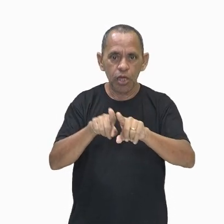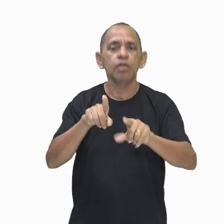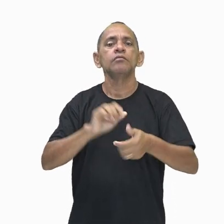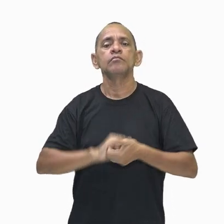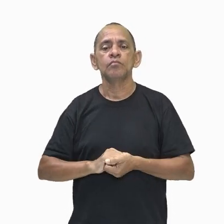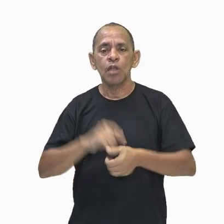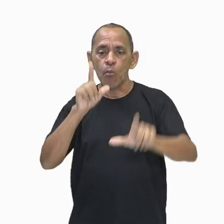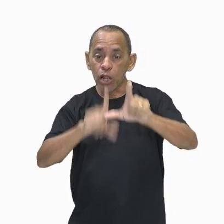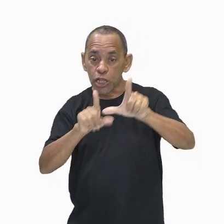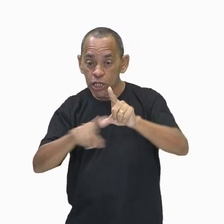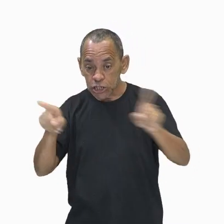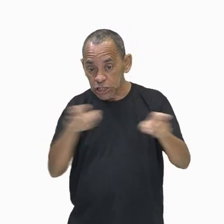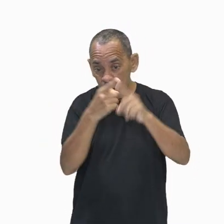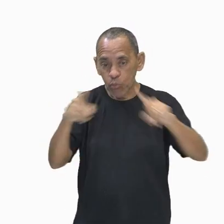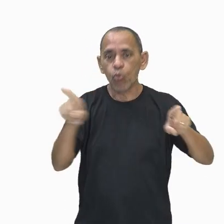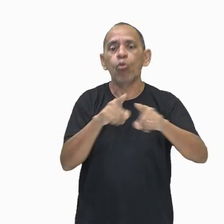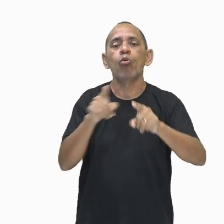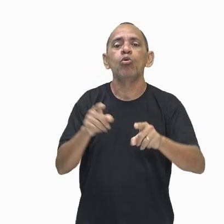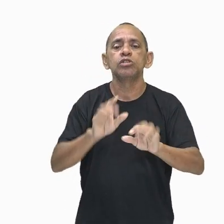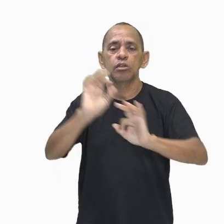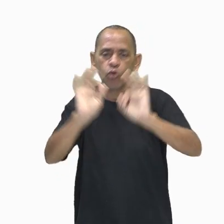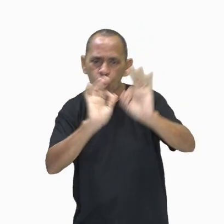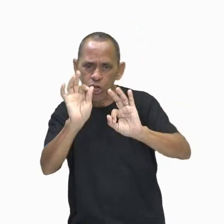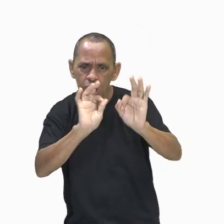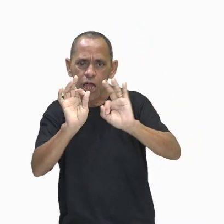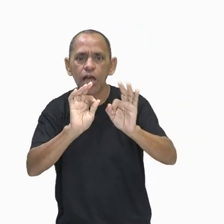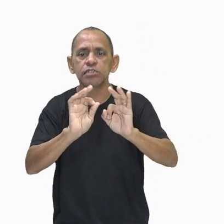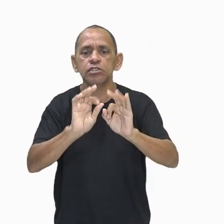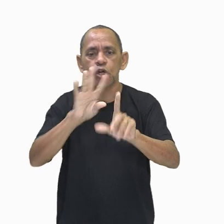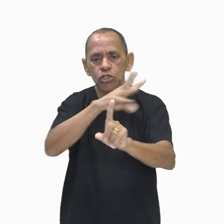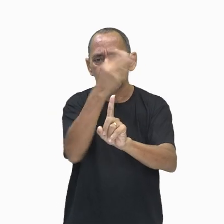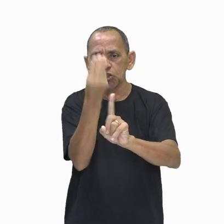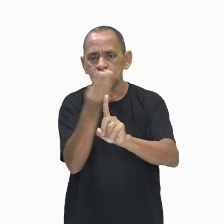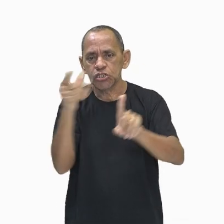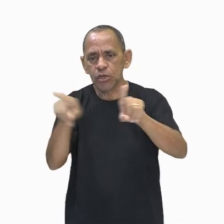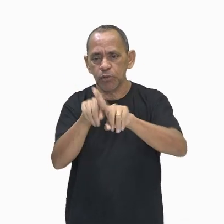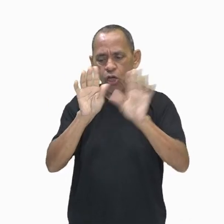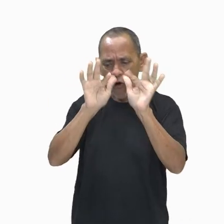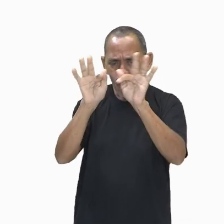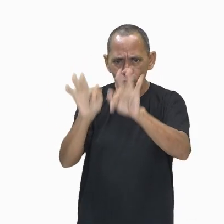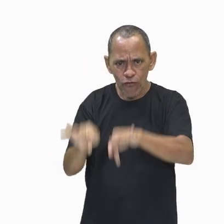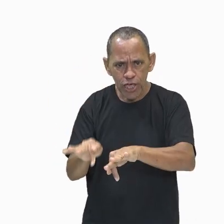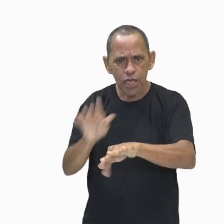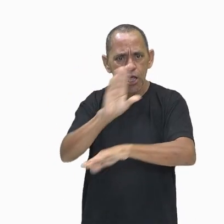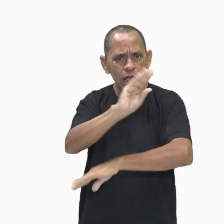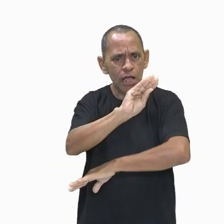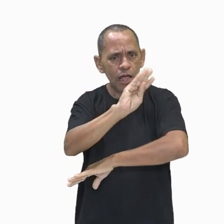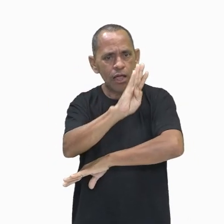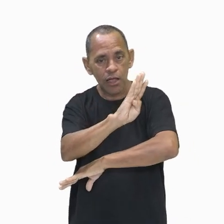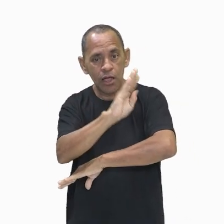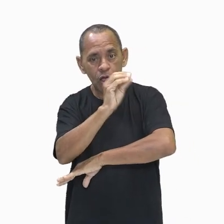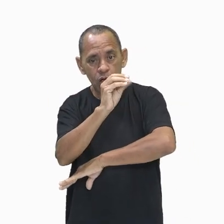performance artística. Dessa forma, chega o fim da bossa nova em